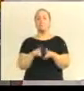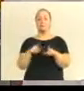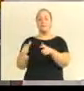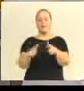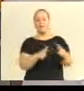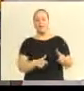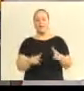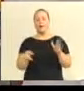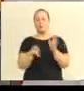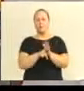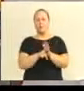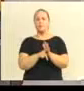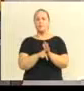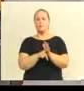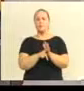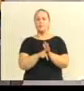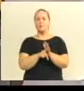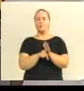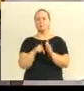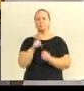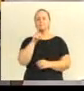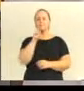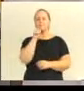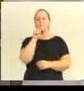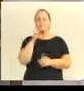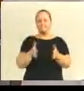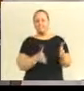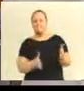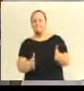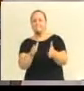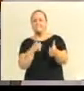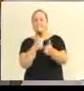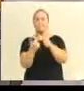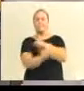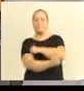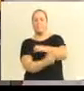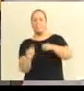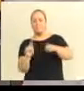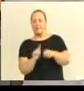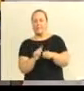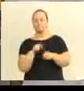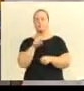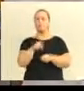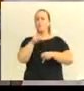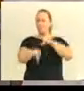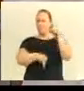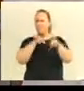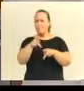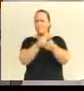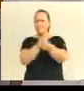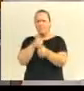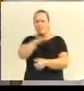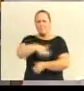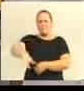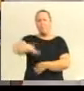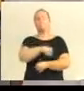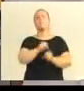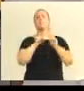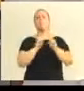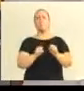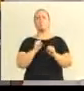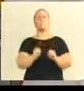minha vida que estão sendo construídos no bairro entre outros o povo e toda essa região pode continuar contando com o nosso apoio em seus anseios pois estaremos sempre dispostos a ajudar